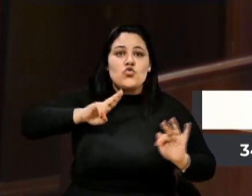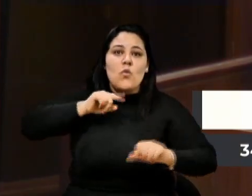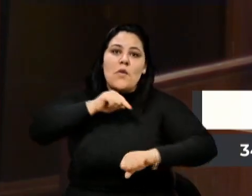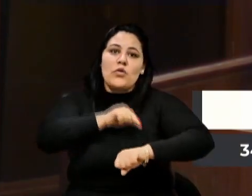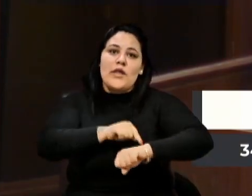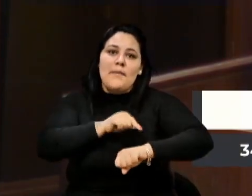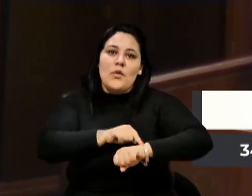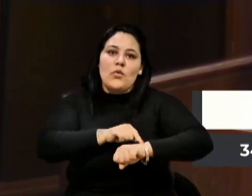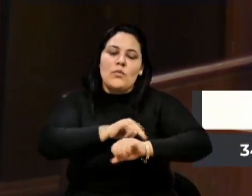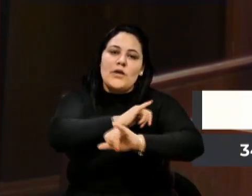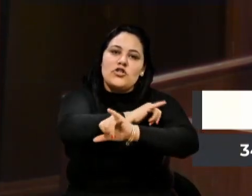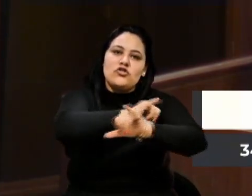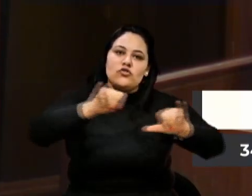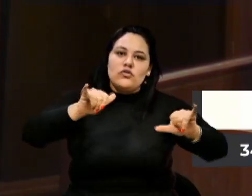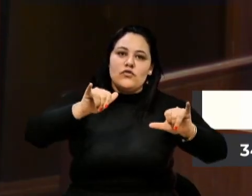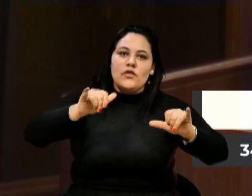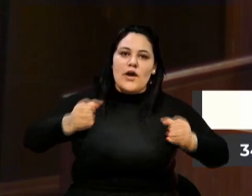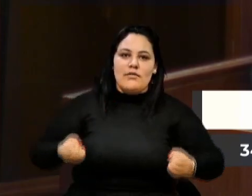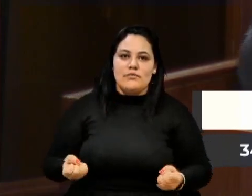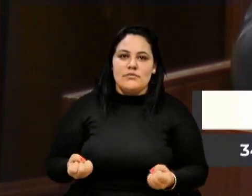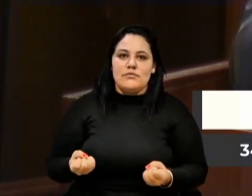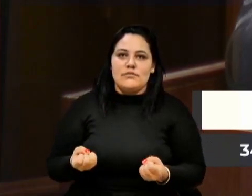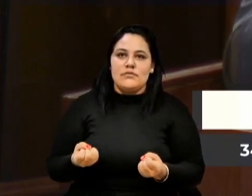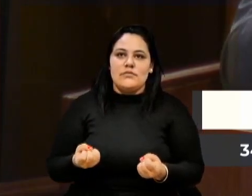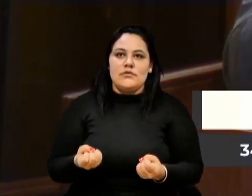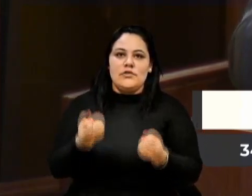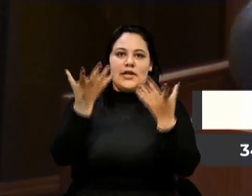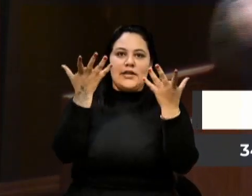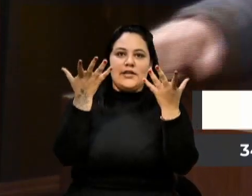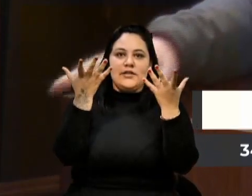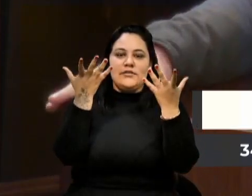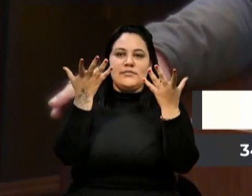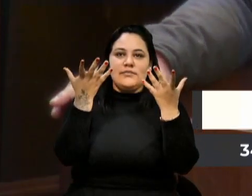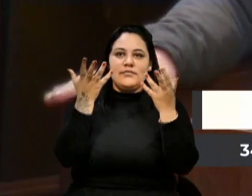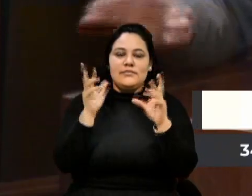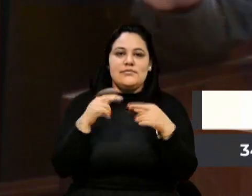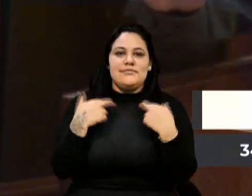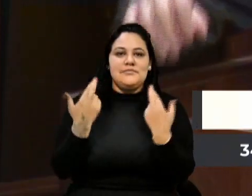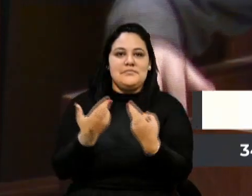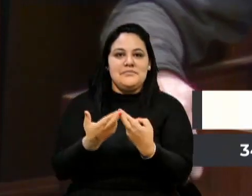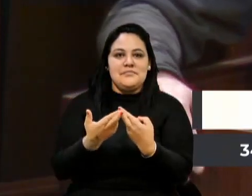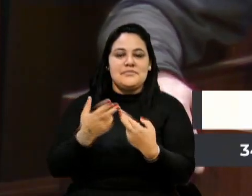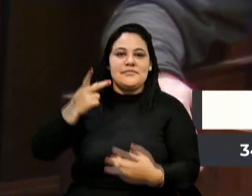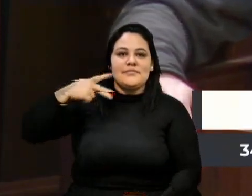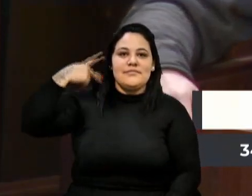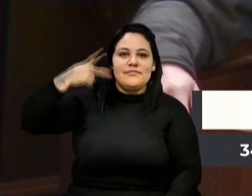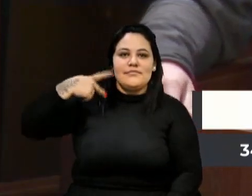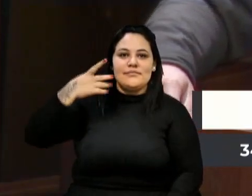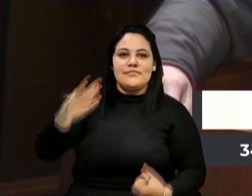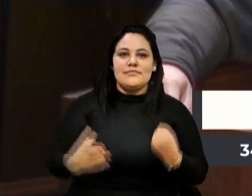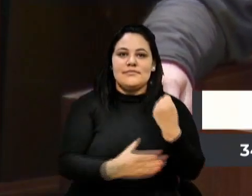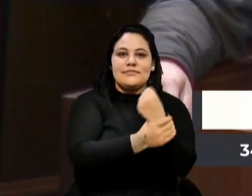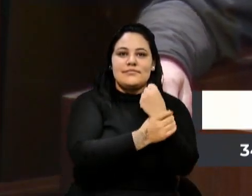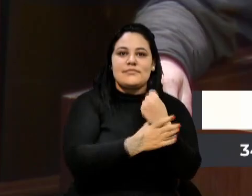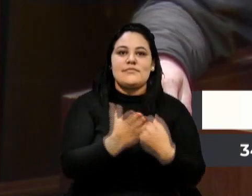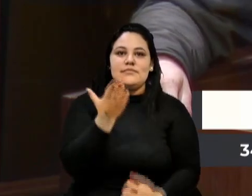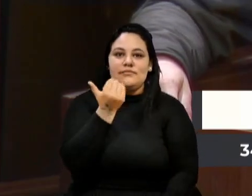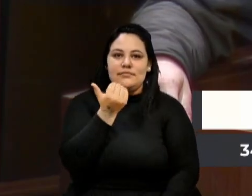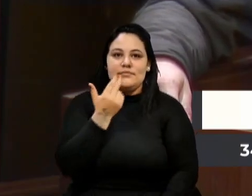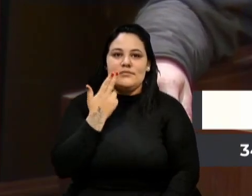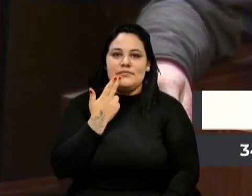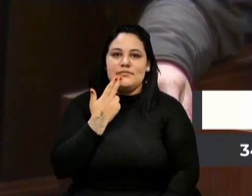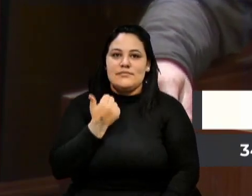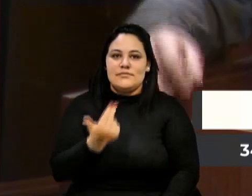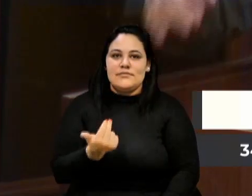para divulgar aqui um evento, um convite para uma reunião ampliada da Política de Segurança Alimentar e Nutricional em Caxias